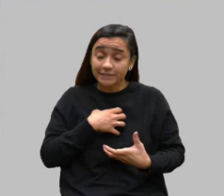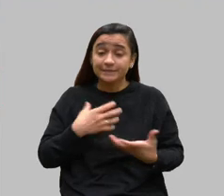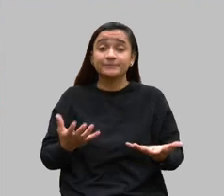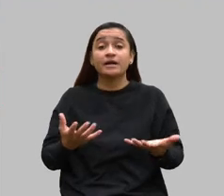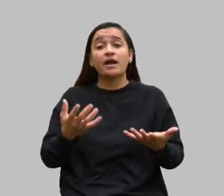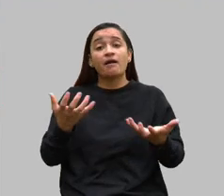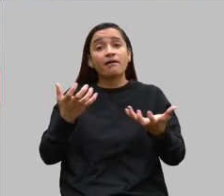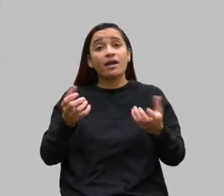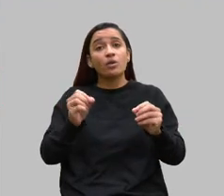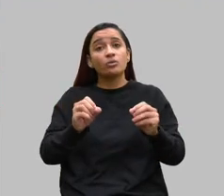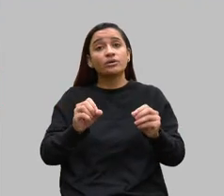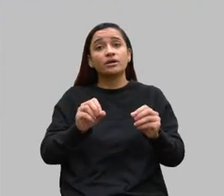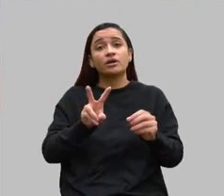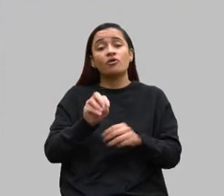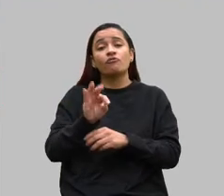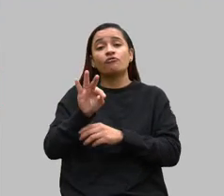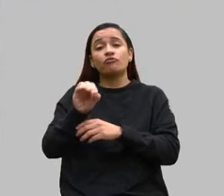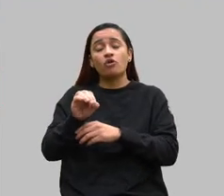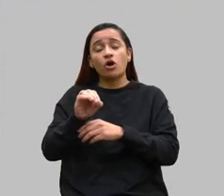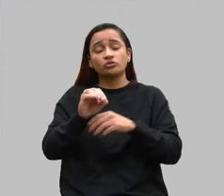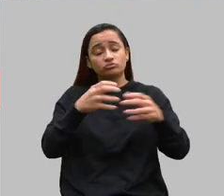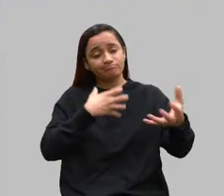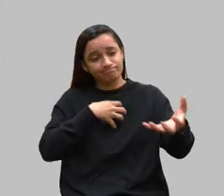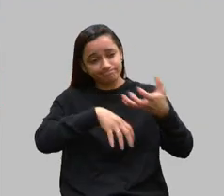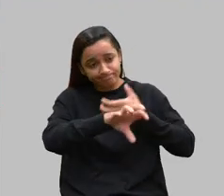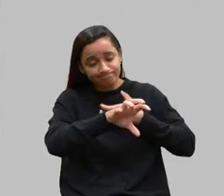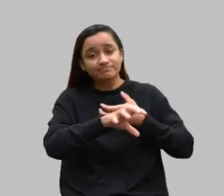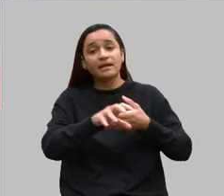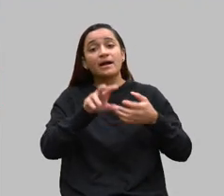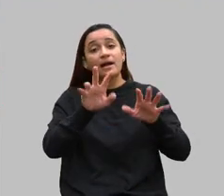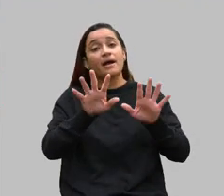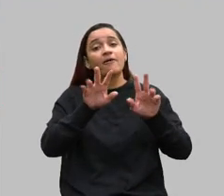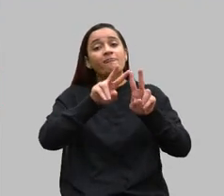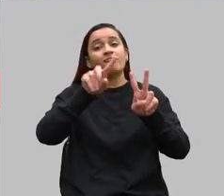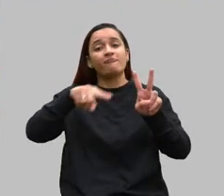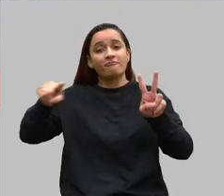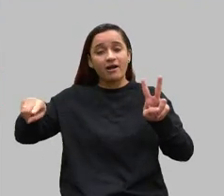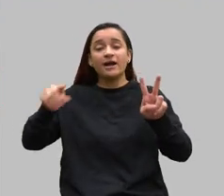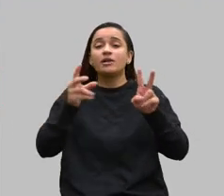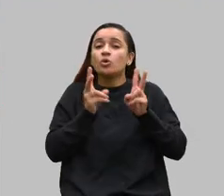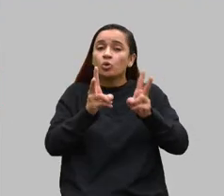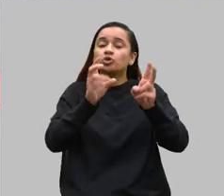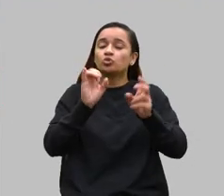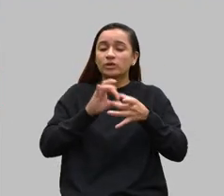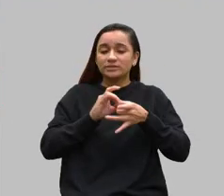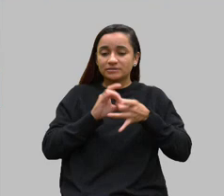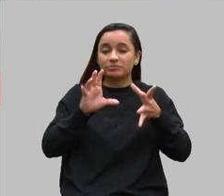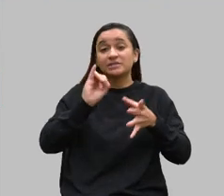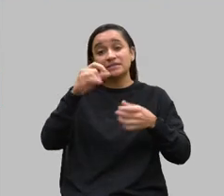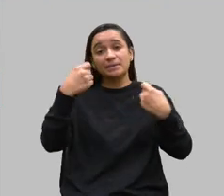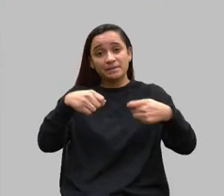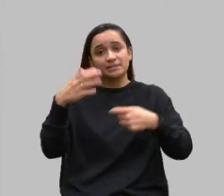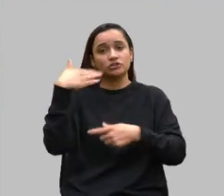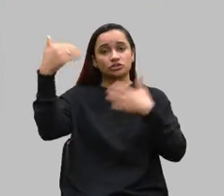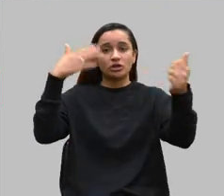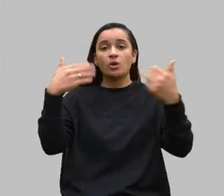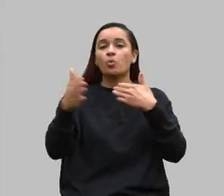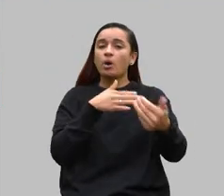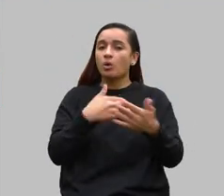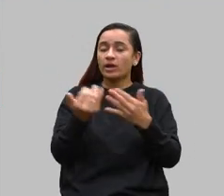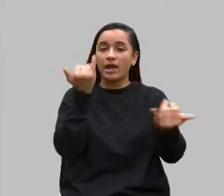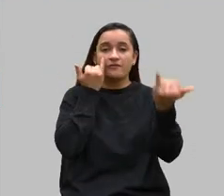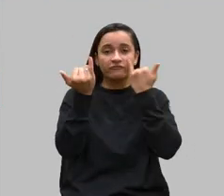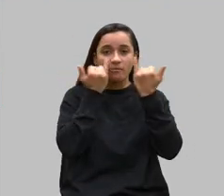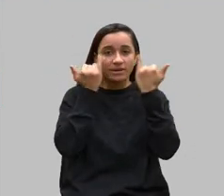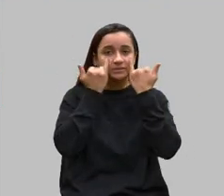consideração e estima a Vale SA permanece à disposição para prestar quaisquer informações que se